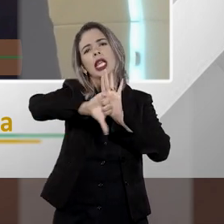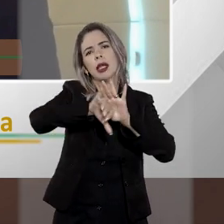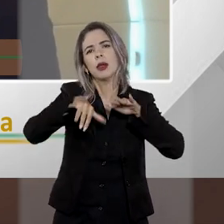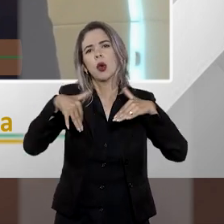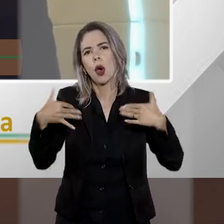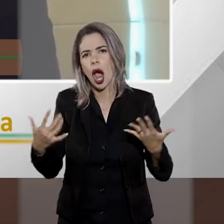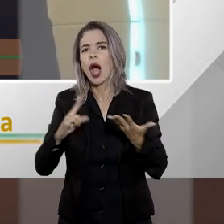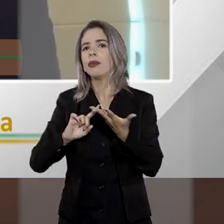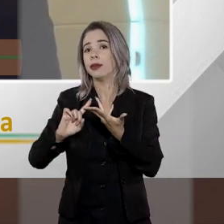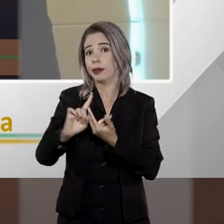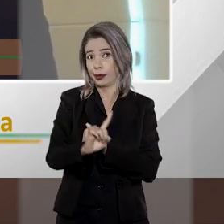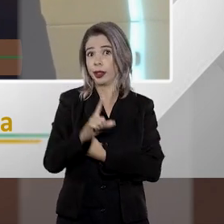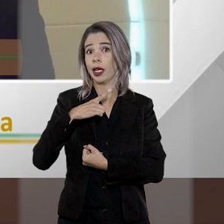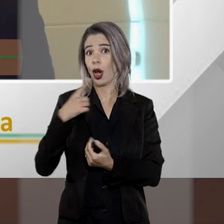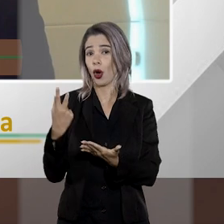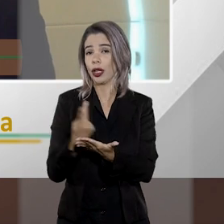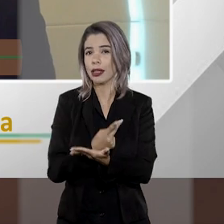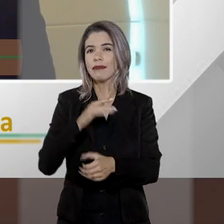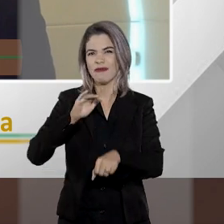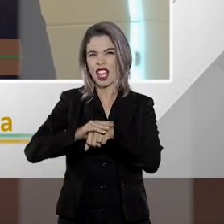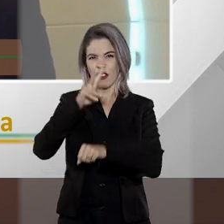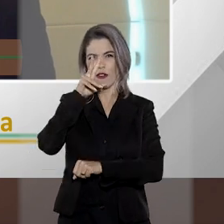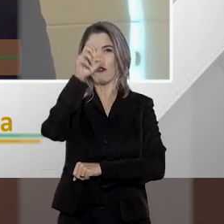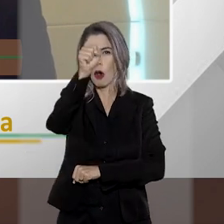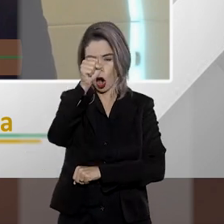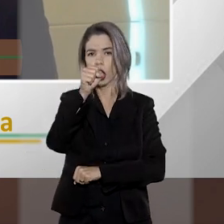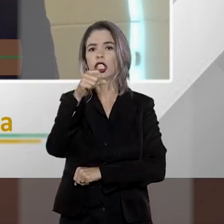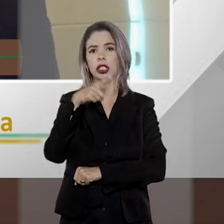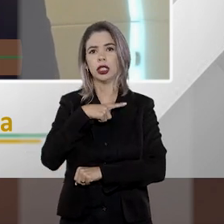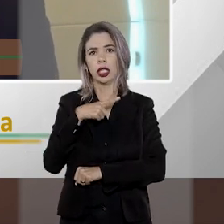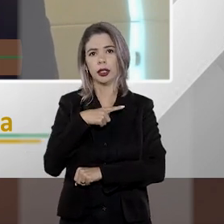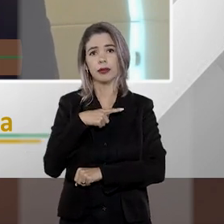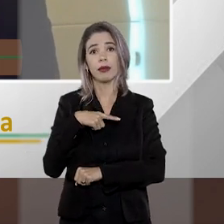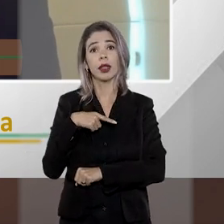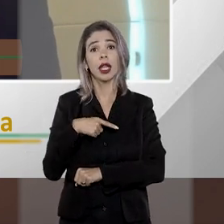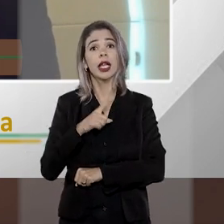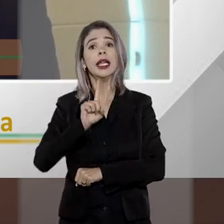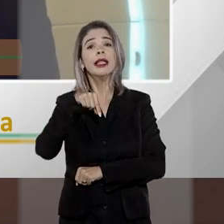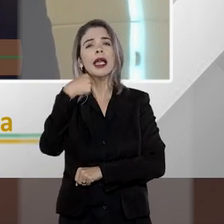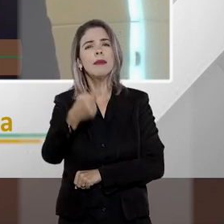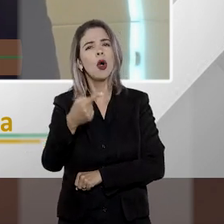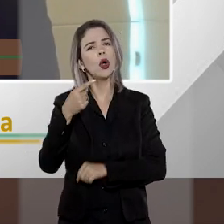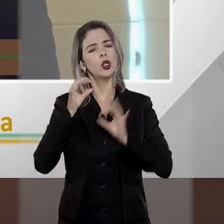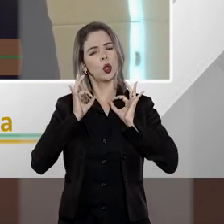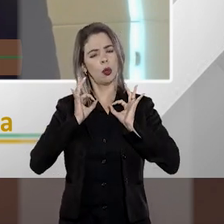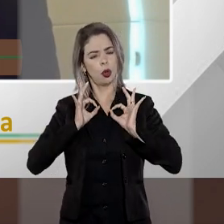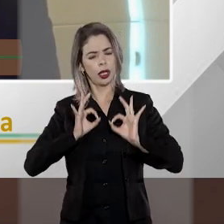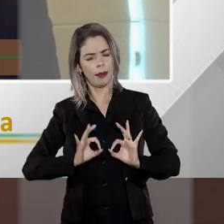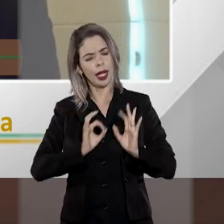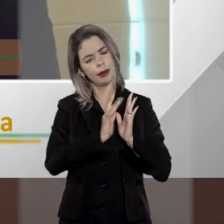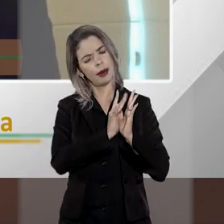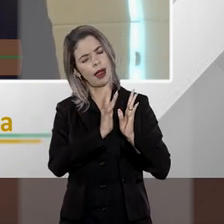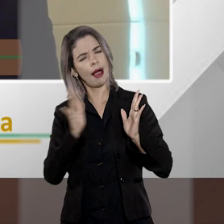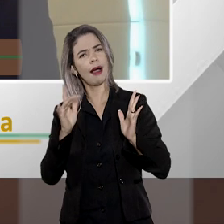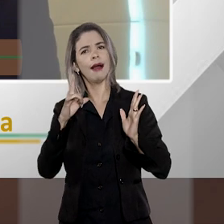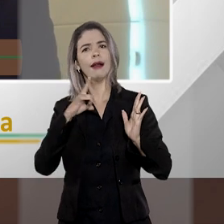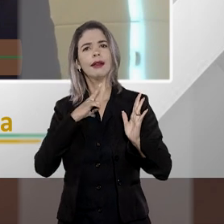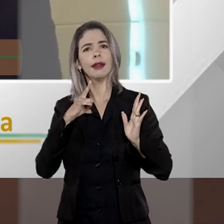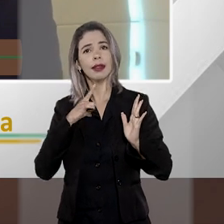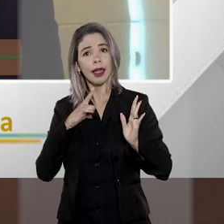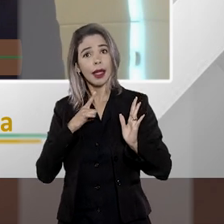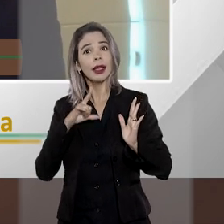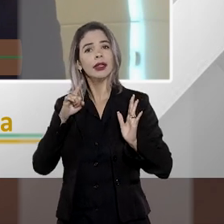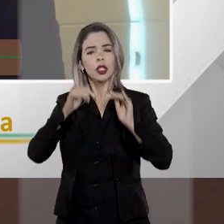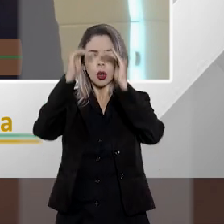da pena e das circunstâncias expostas na dosimetria, e com base no seu comportamento, de um lado, que é o chamado critério subjetivo,